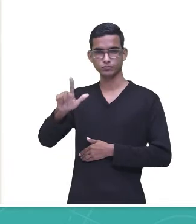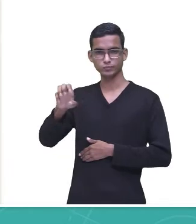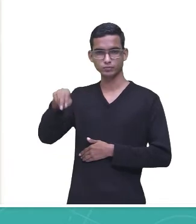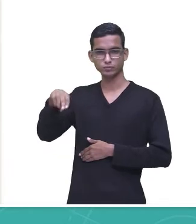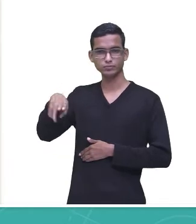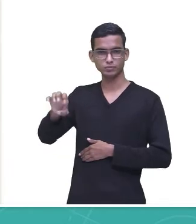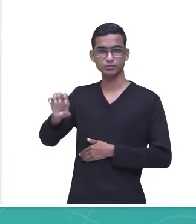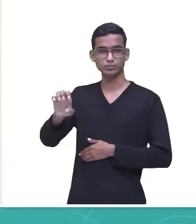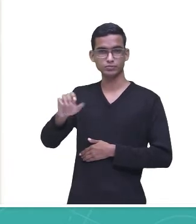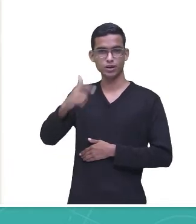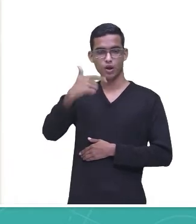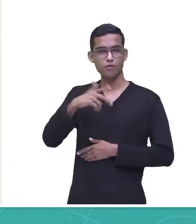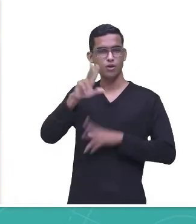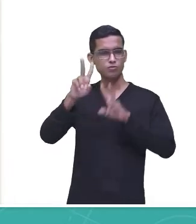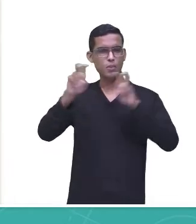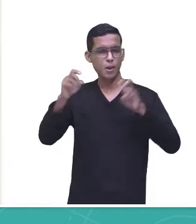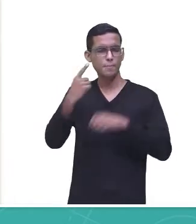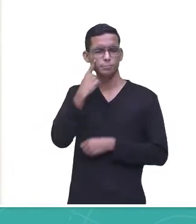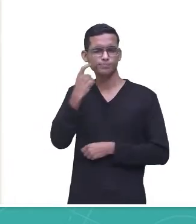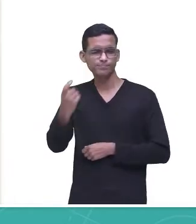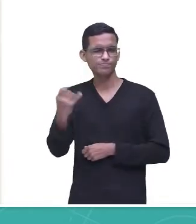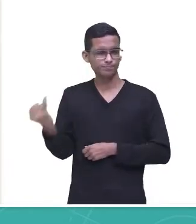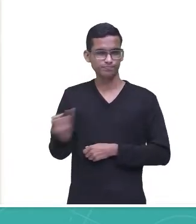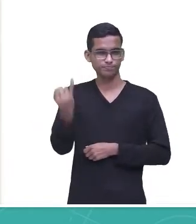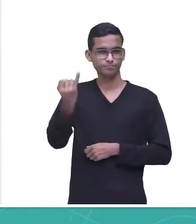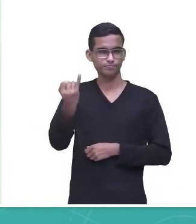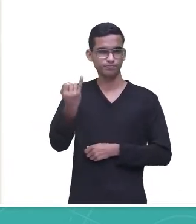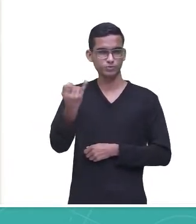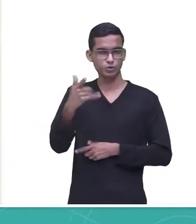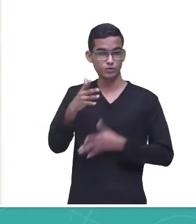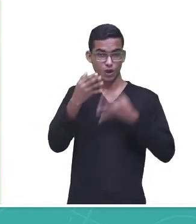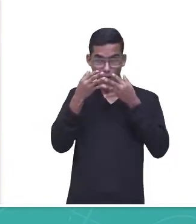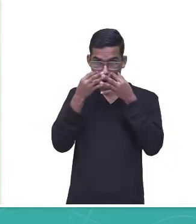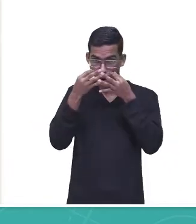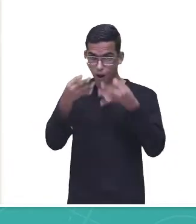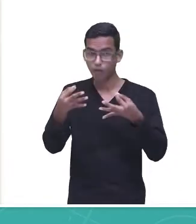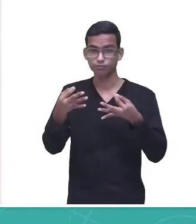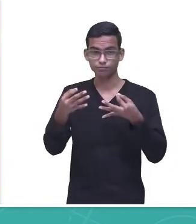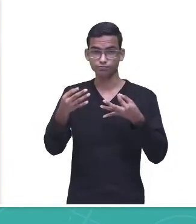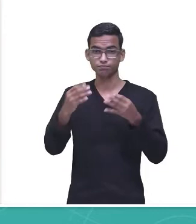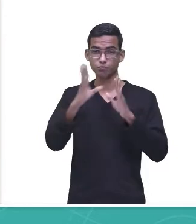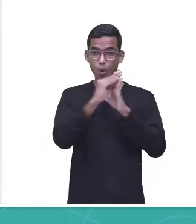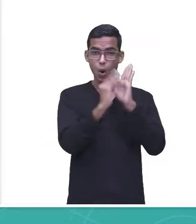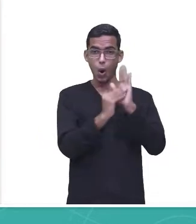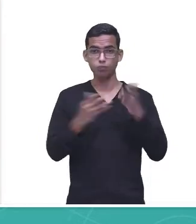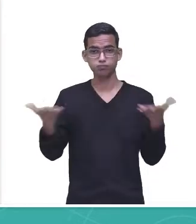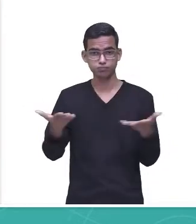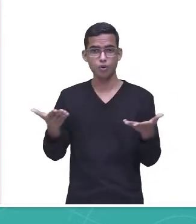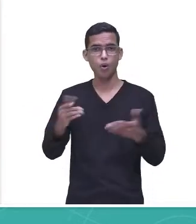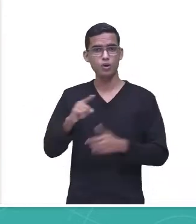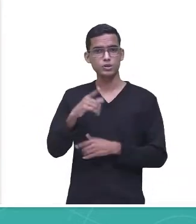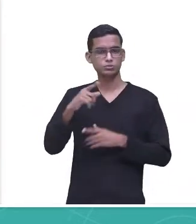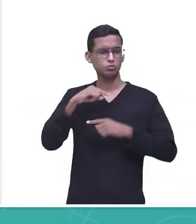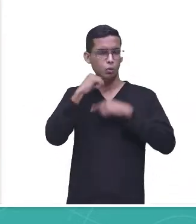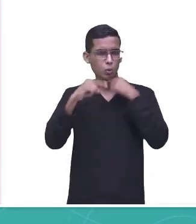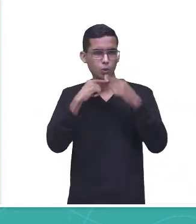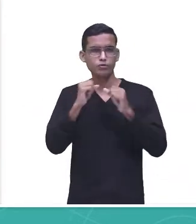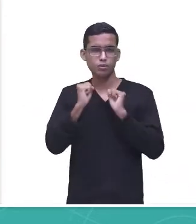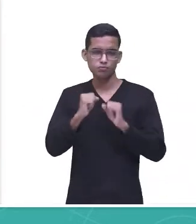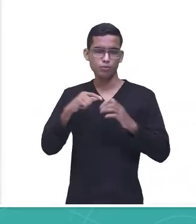um assunto bem interessante. Então fiquem atentos ao conteúdo da aula, qualquer dúvida é